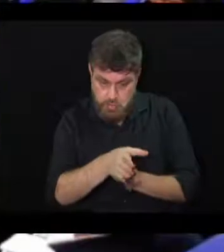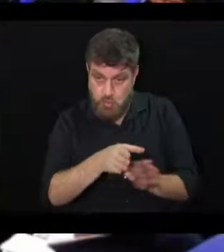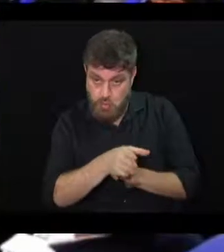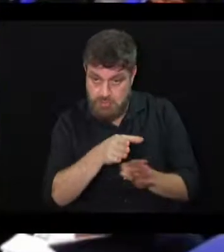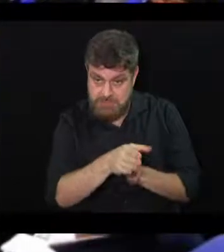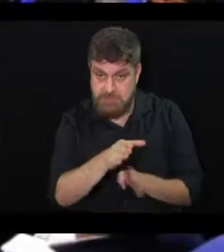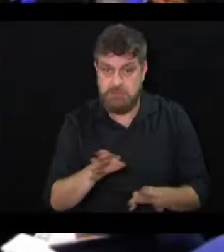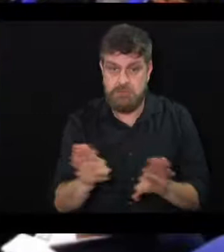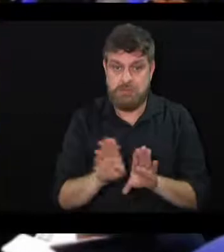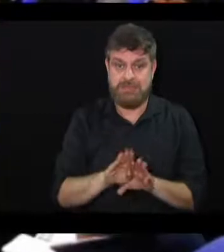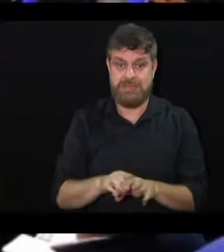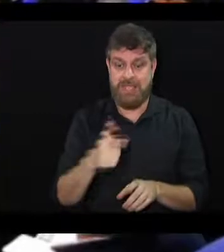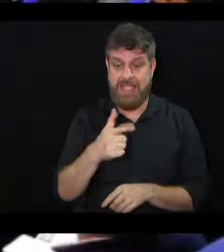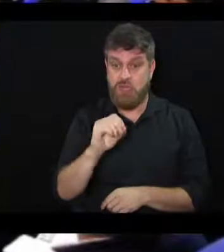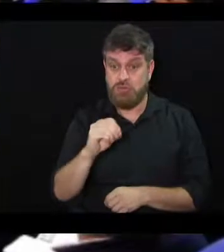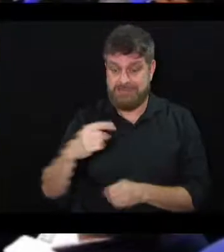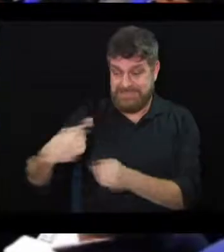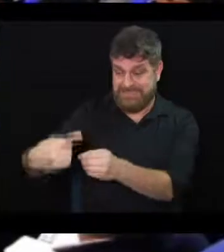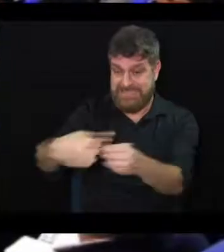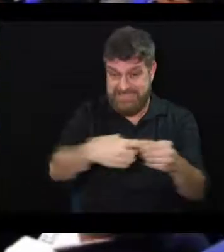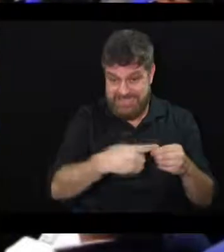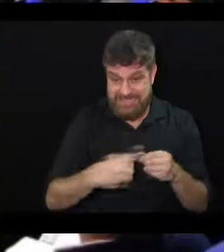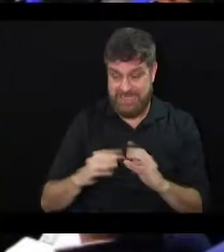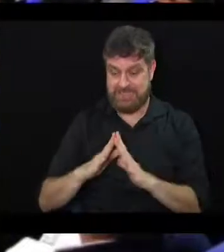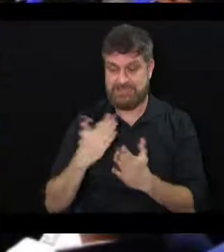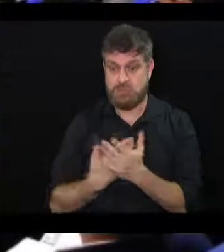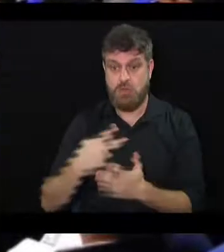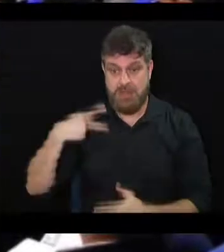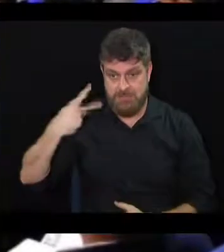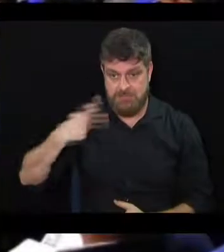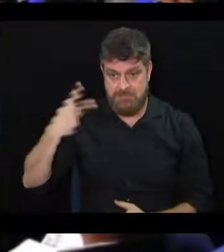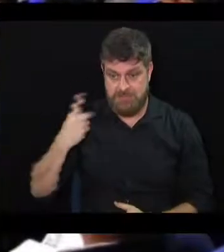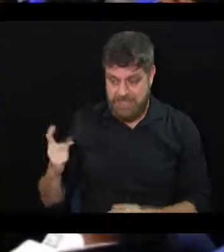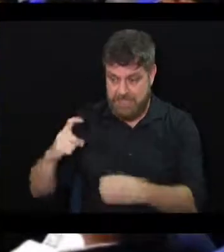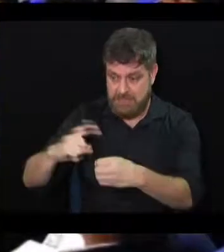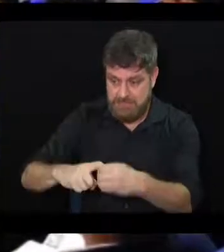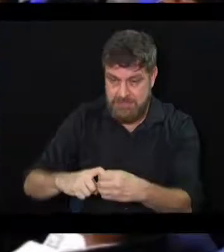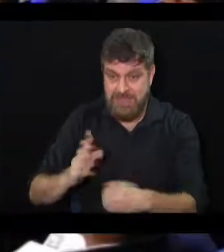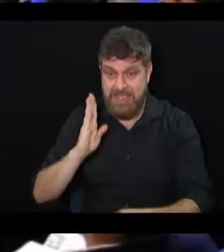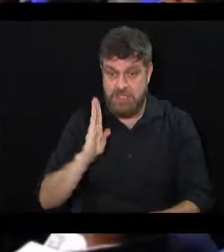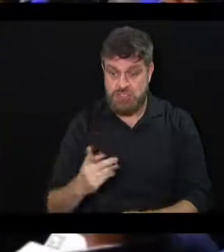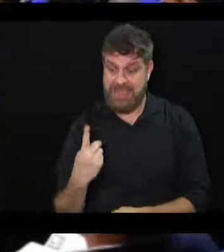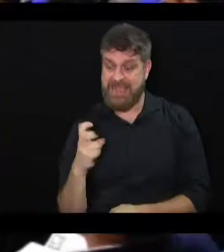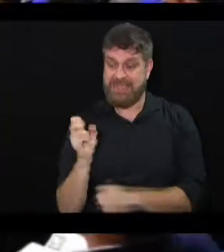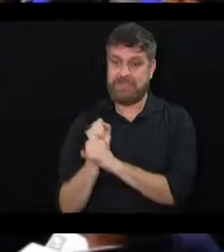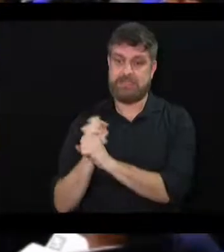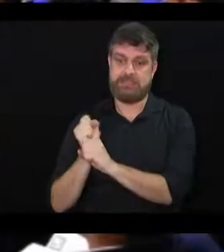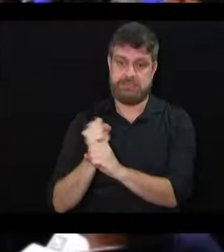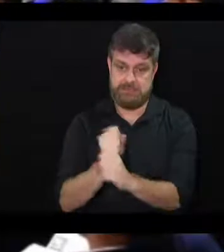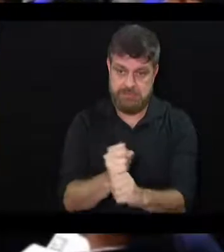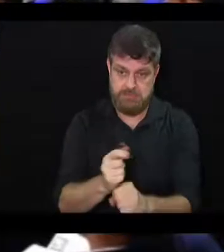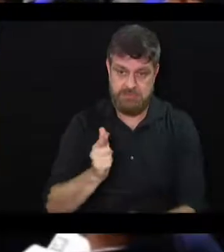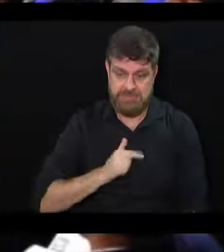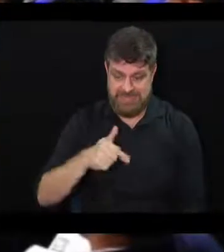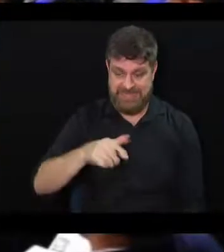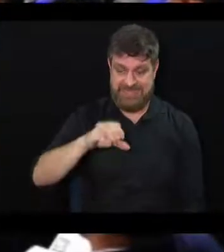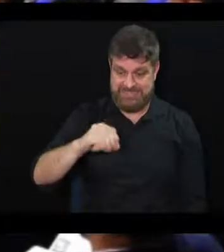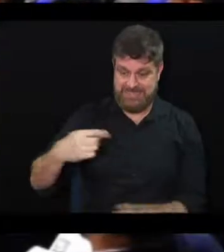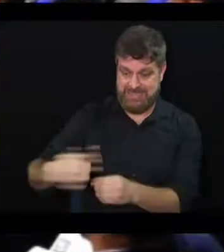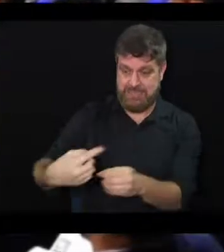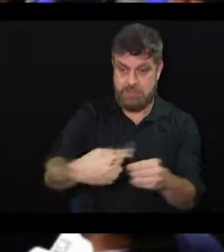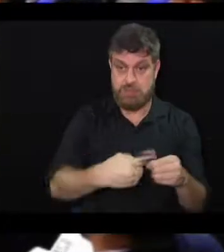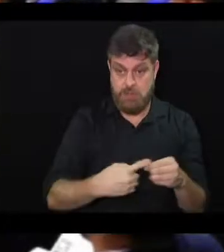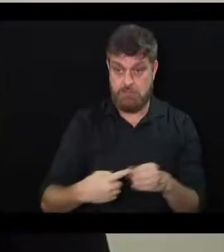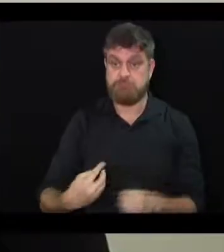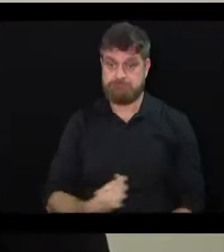são 200 escolas do Legislativo associadas à ABEL, que existe há mais de 15 anos, e mais de 70 participaram